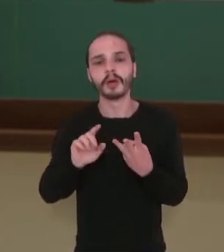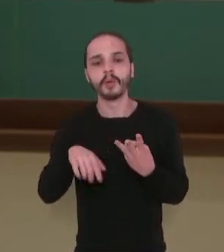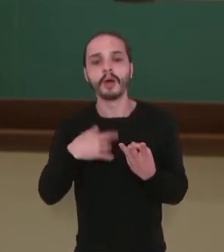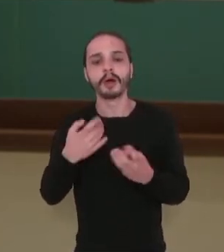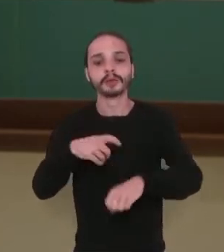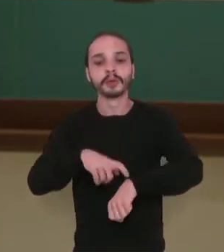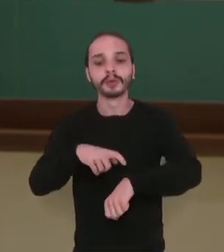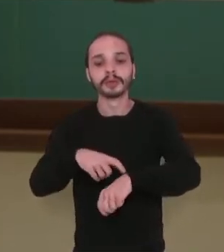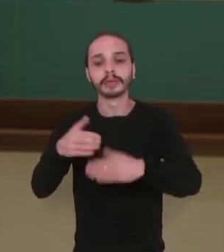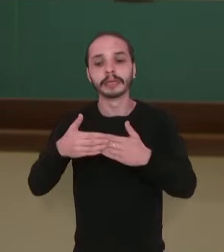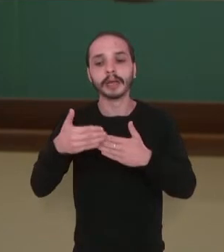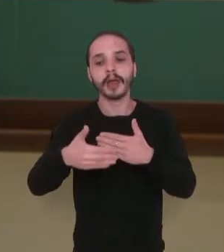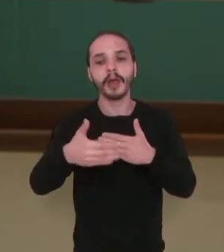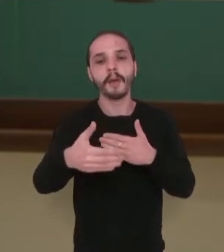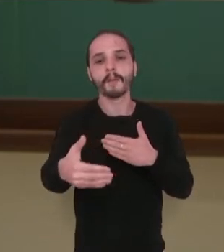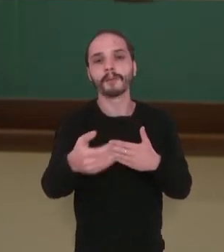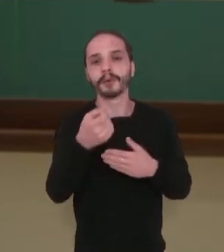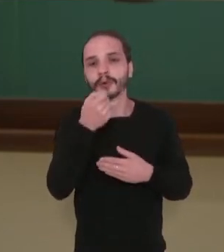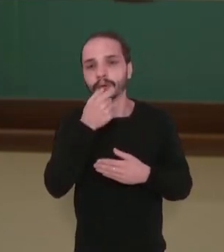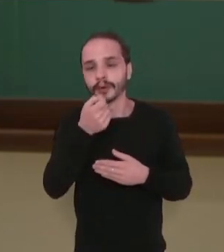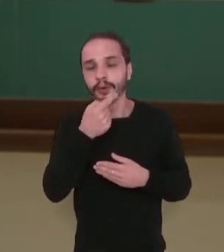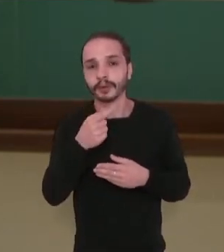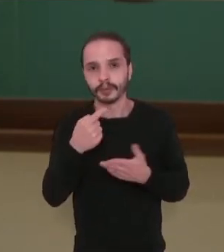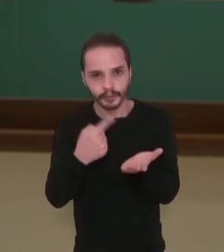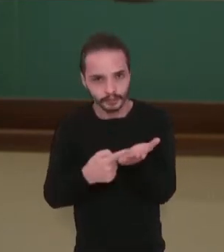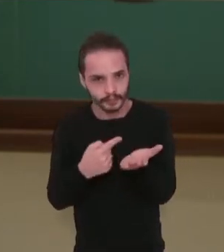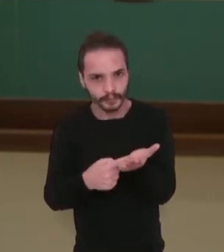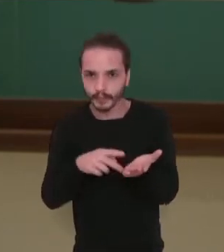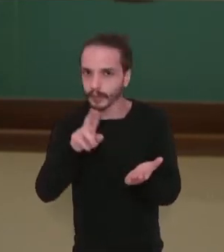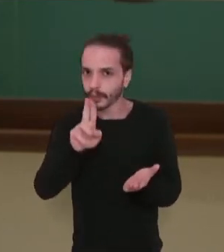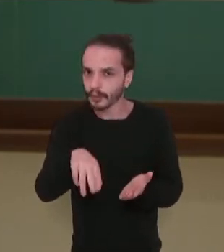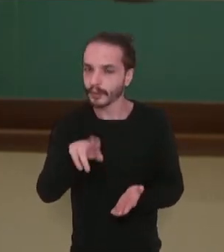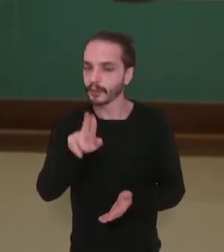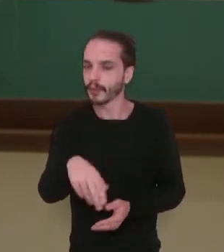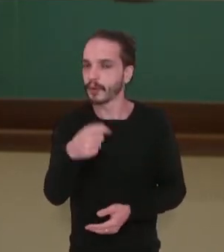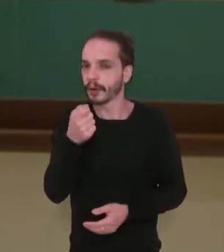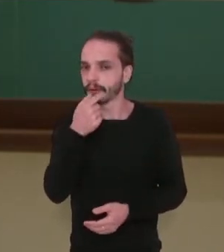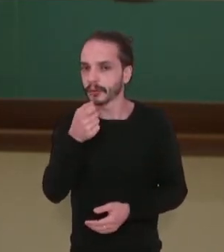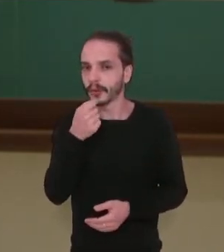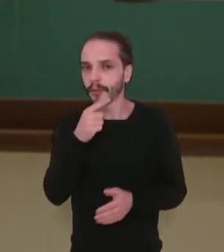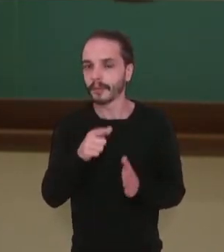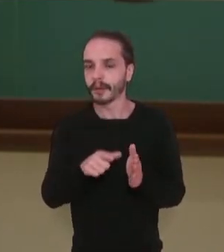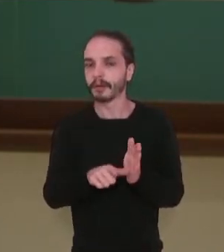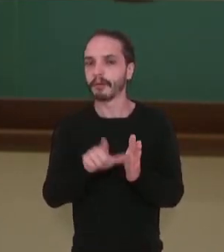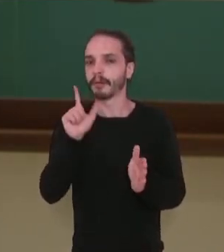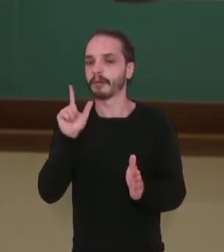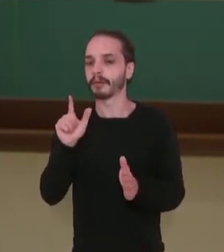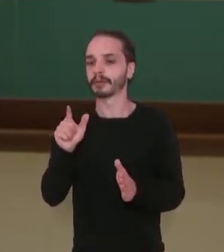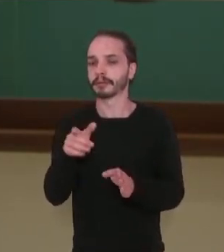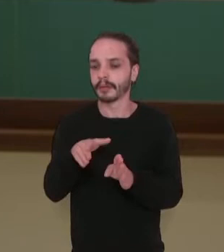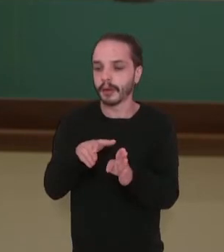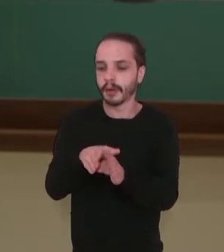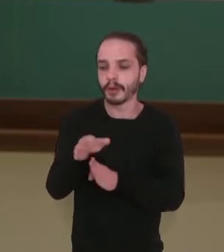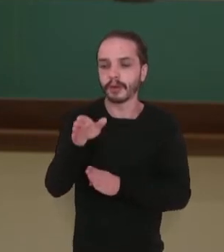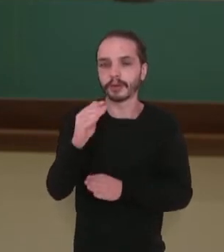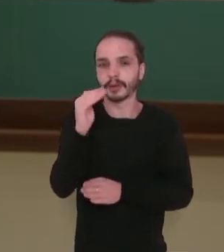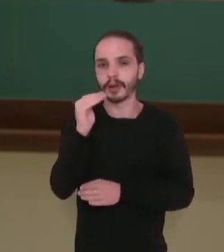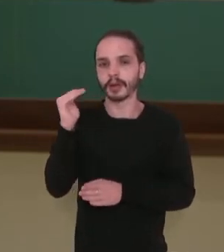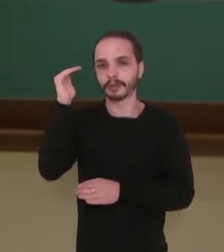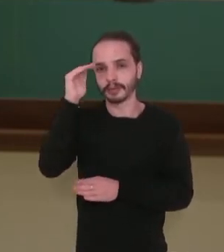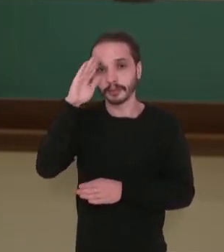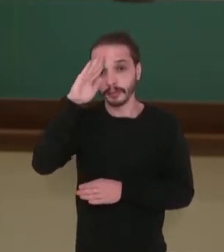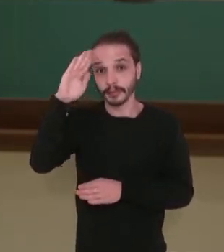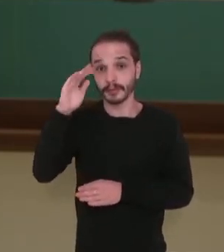uso. Combinados assim? Então nunca tome um medicamento sem a orientação de um adulto, principalmente de um